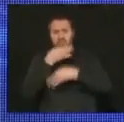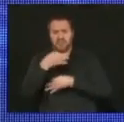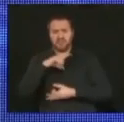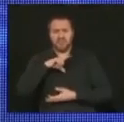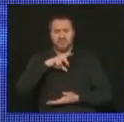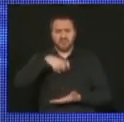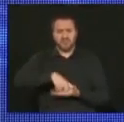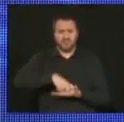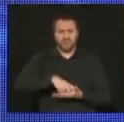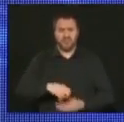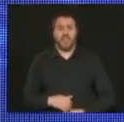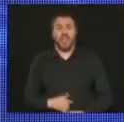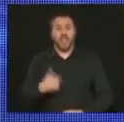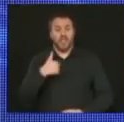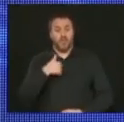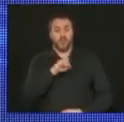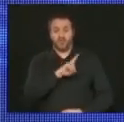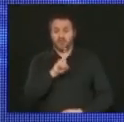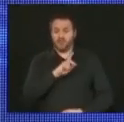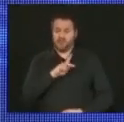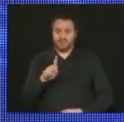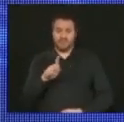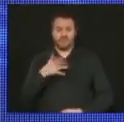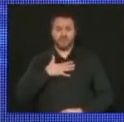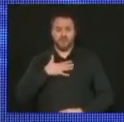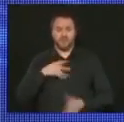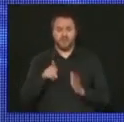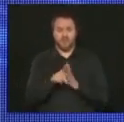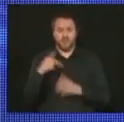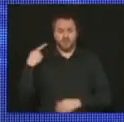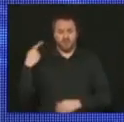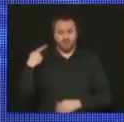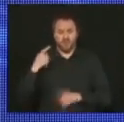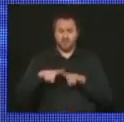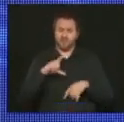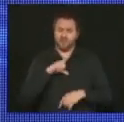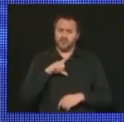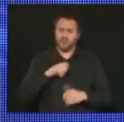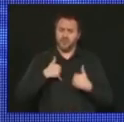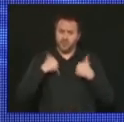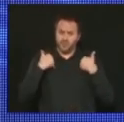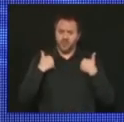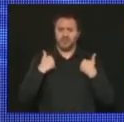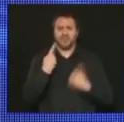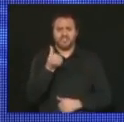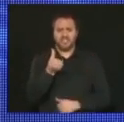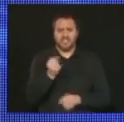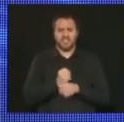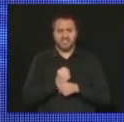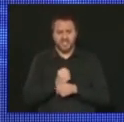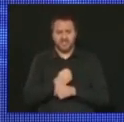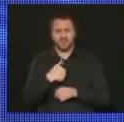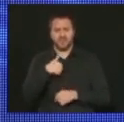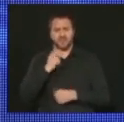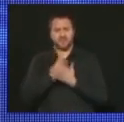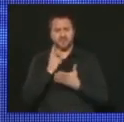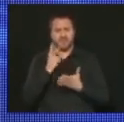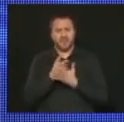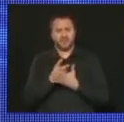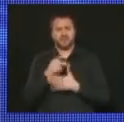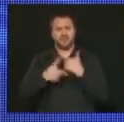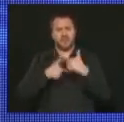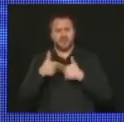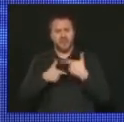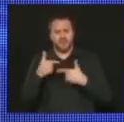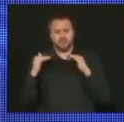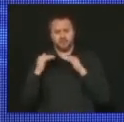e eu não dirijo meu partido mas tenho muito orgulho de ao longo da minha vida pública 16 anos de mandatos e sempre tido uma som